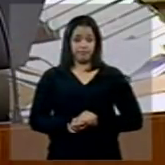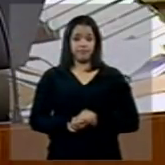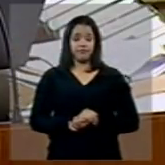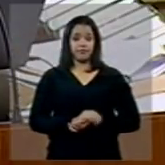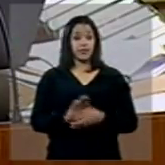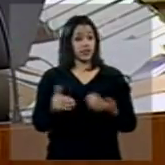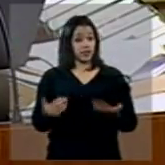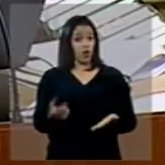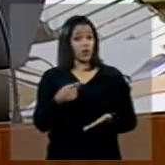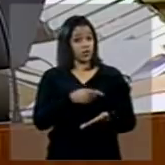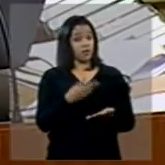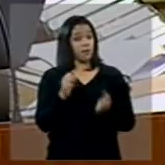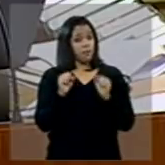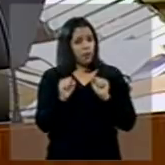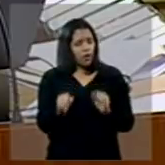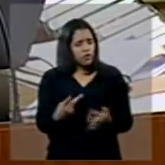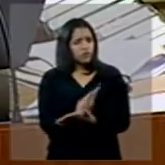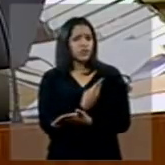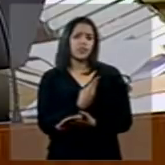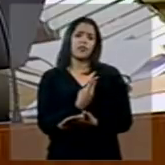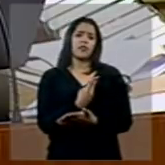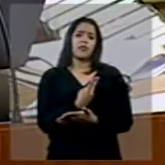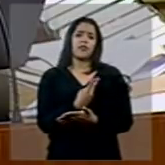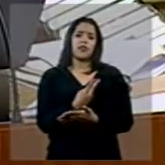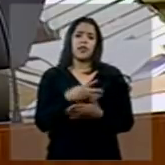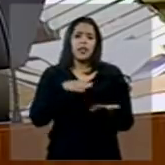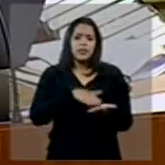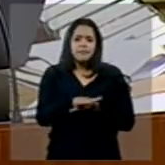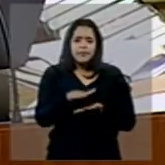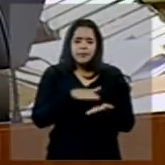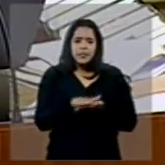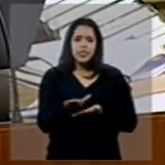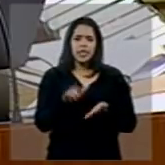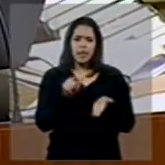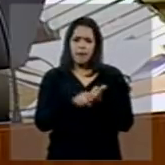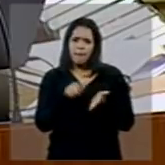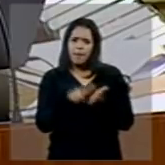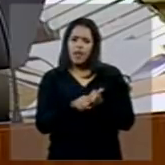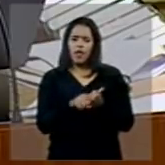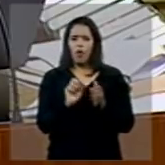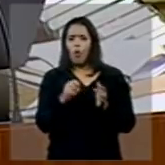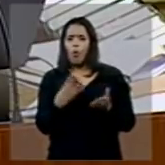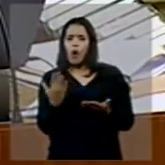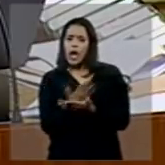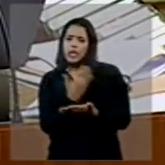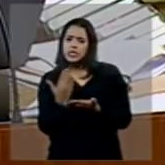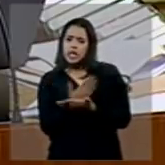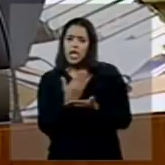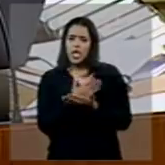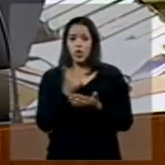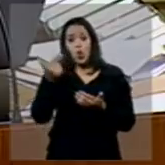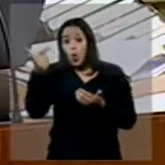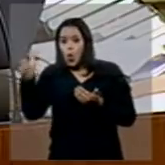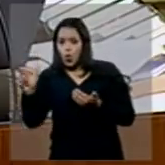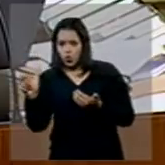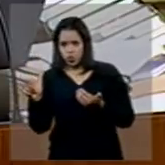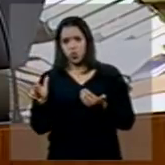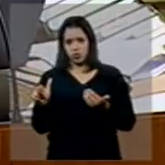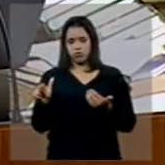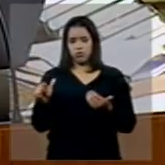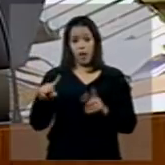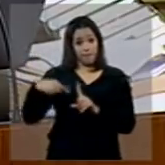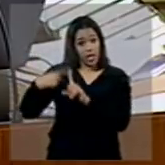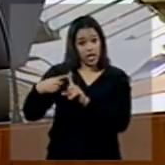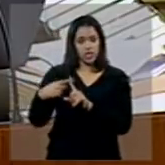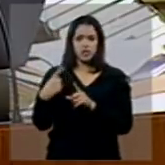Então, isso é possível, senhor presidente? Essa impressão de um caderno suplementar de identificação, até